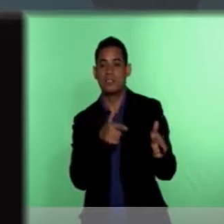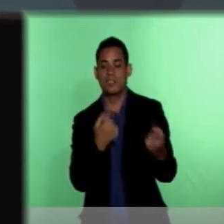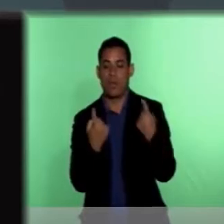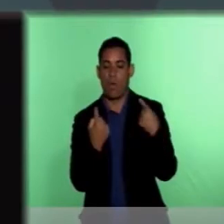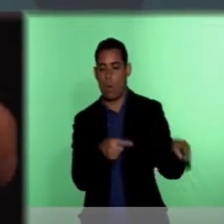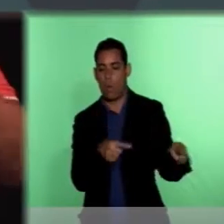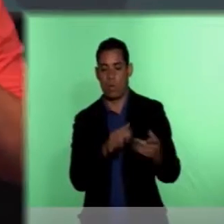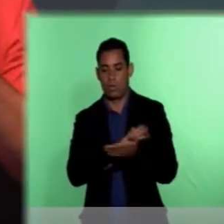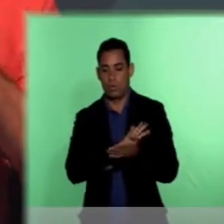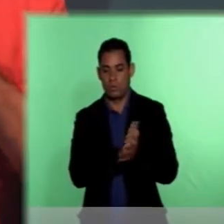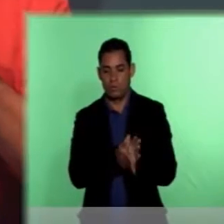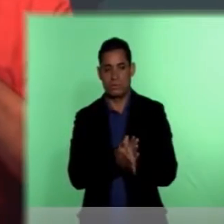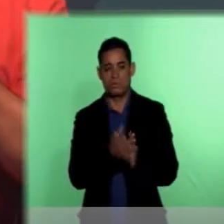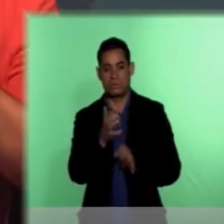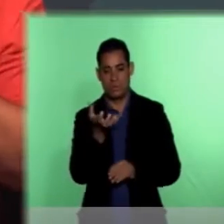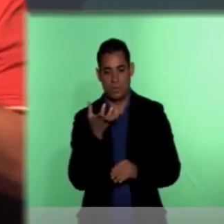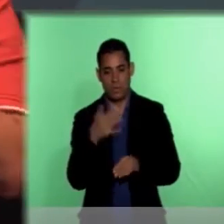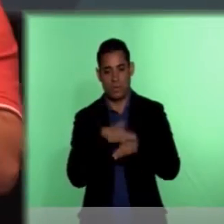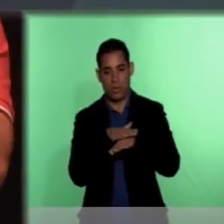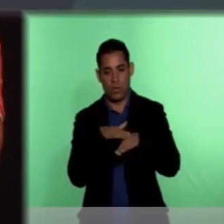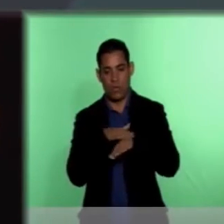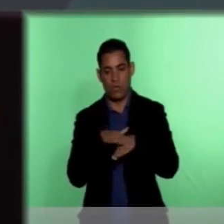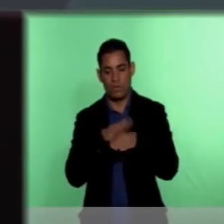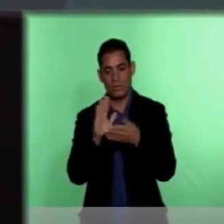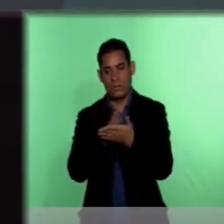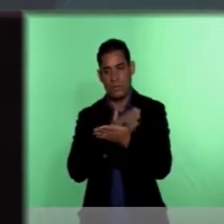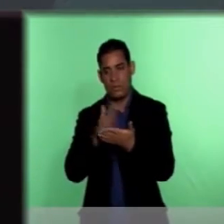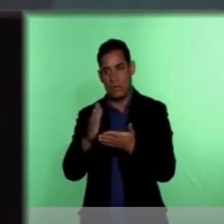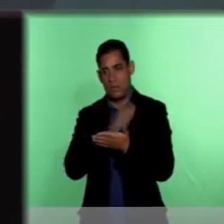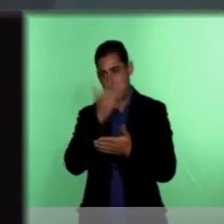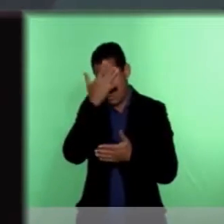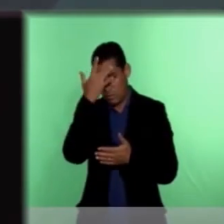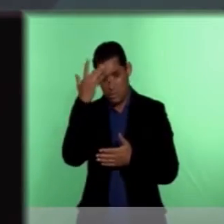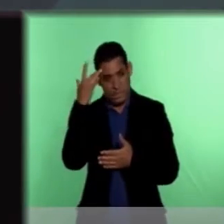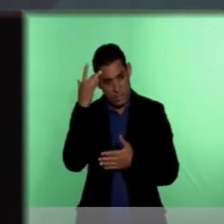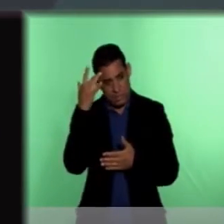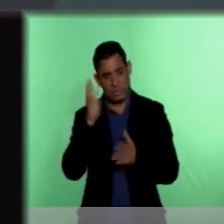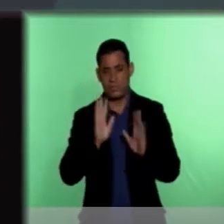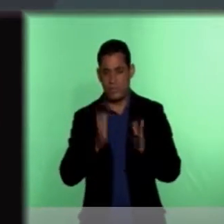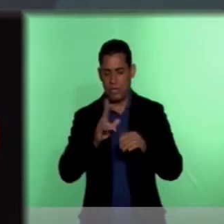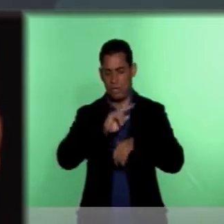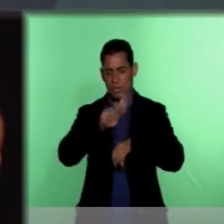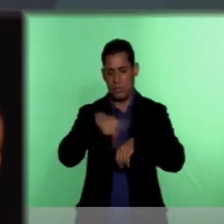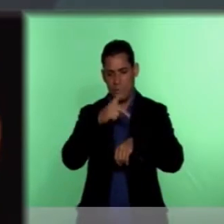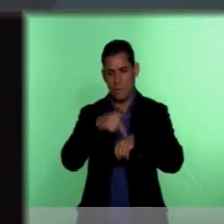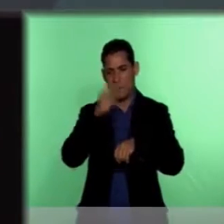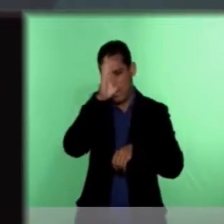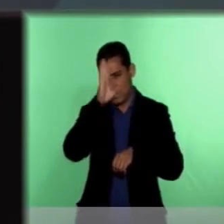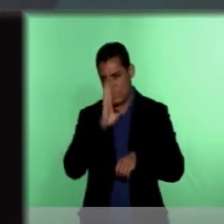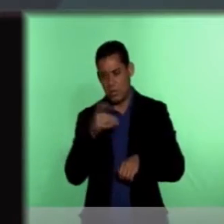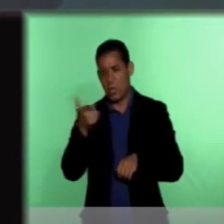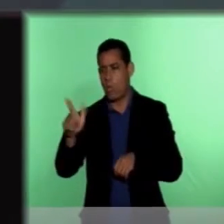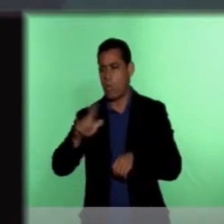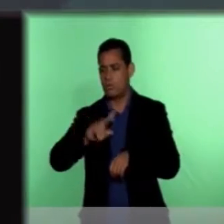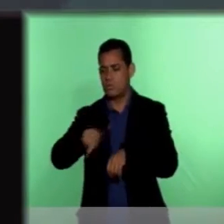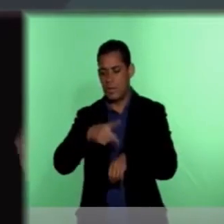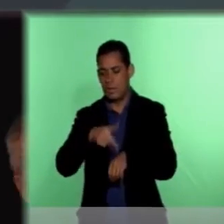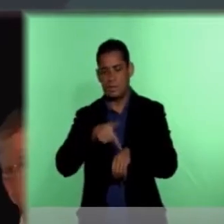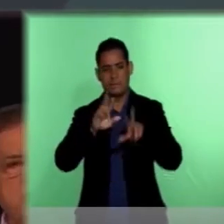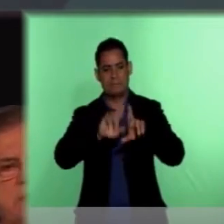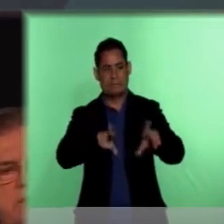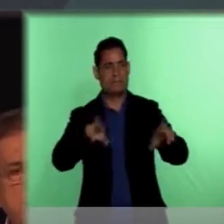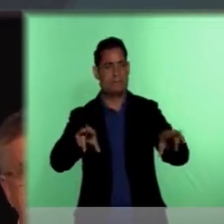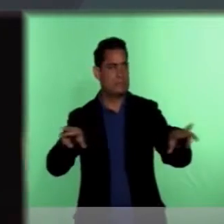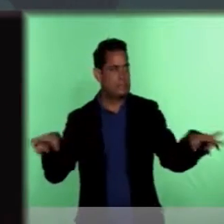Sul e que, conversando com pessoas da embaixada do Brasil e de outros países, conversando com